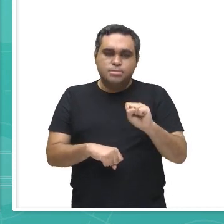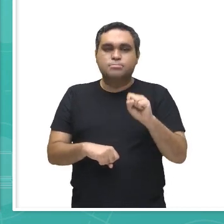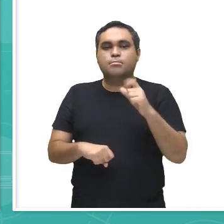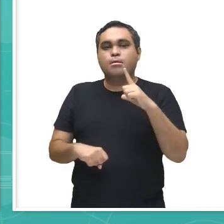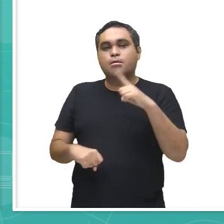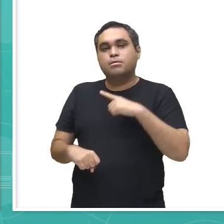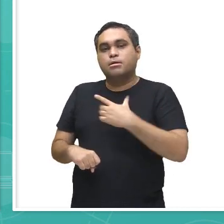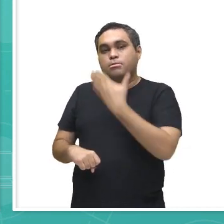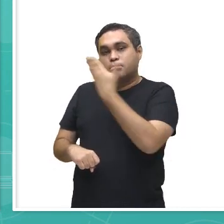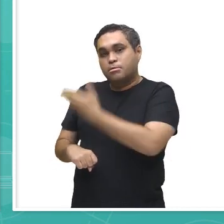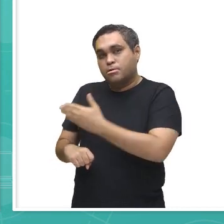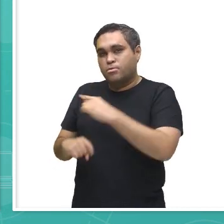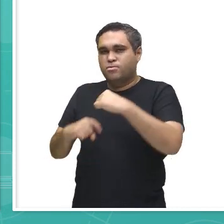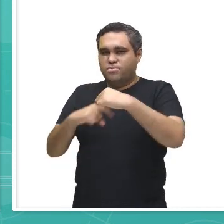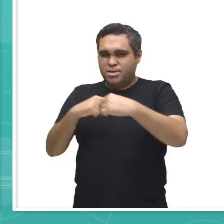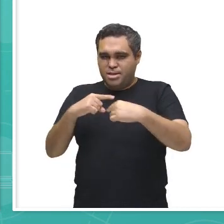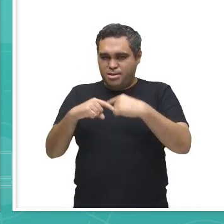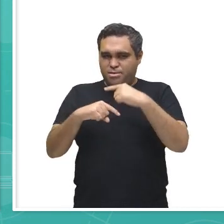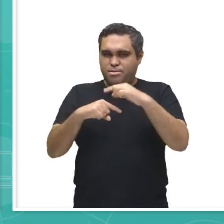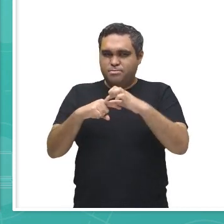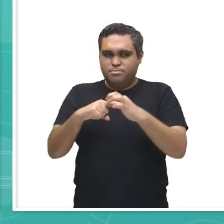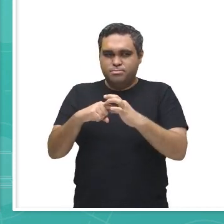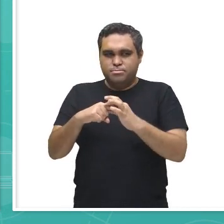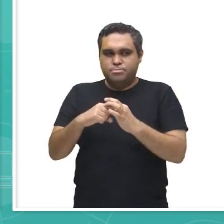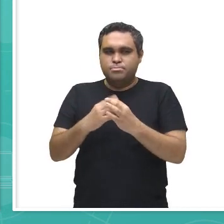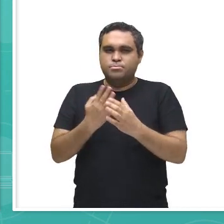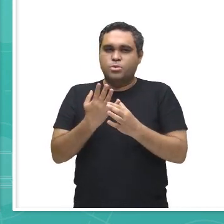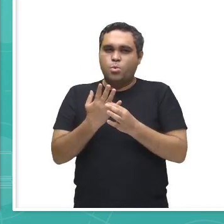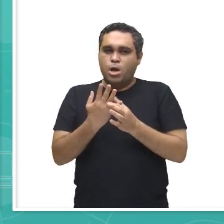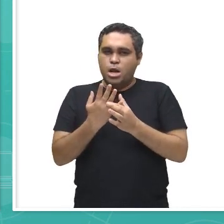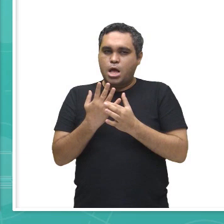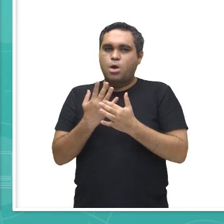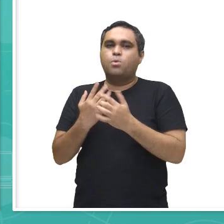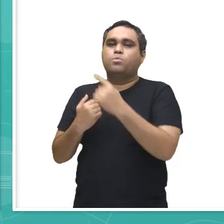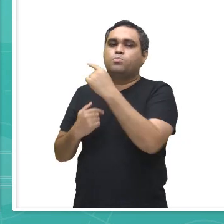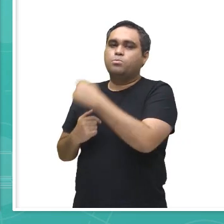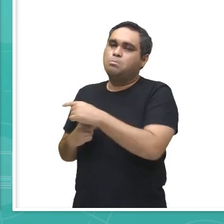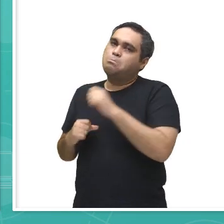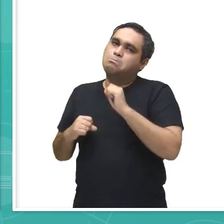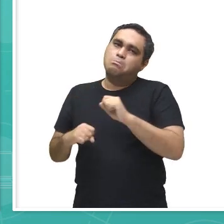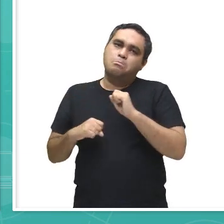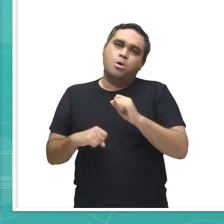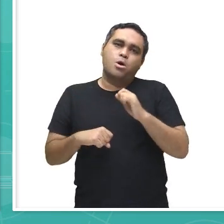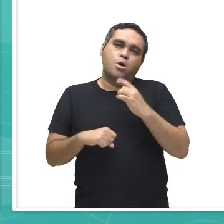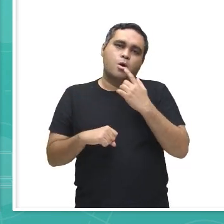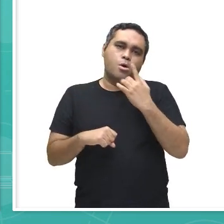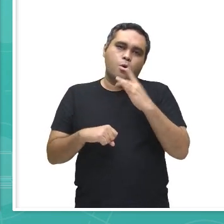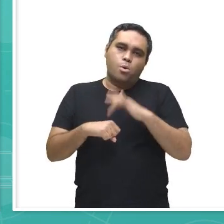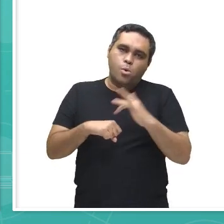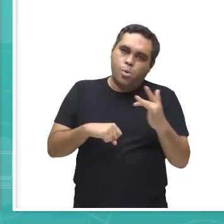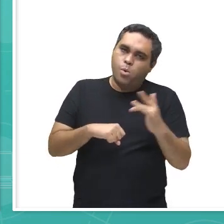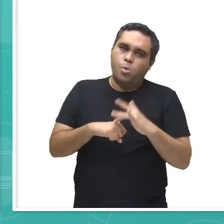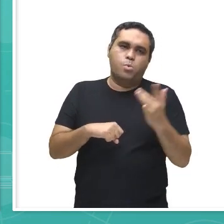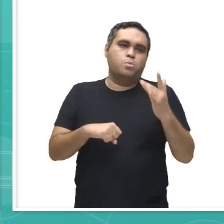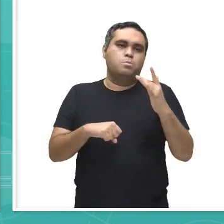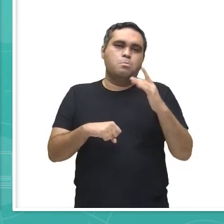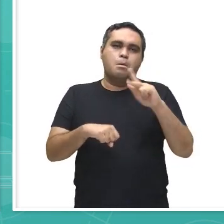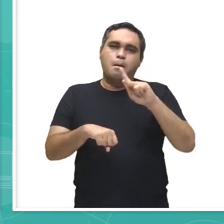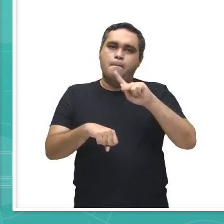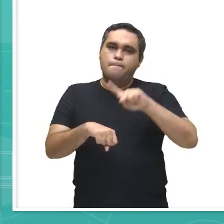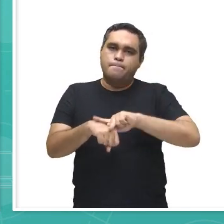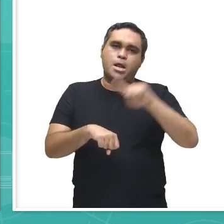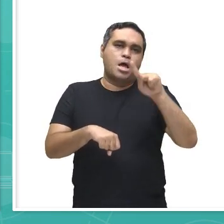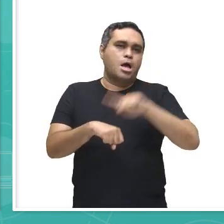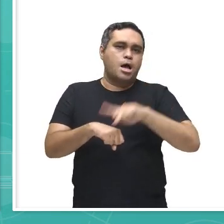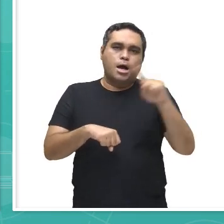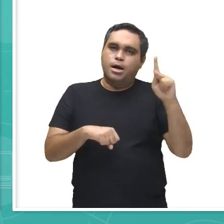tem um anel, que pode ser constituído ali por ouro, por prata ou por cobre, tá? A gente tem